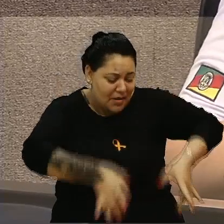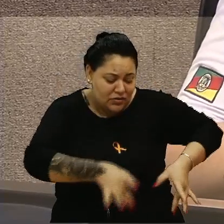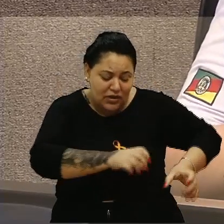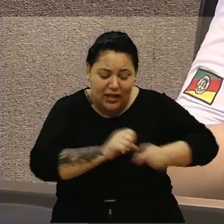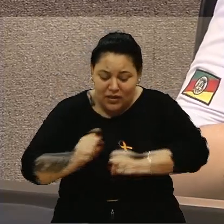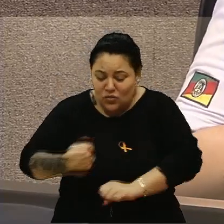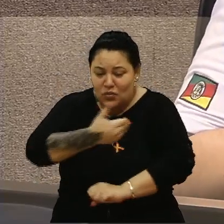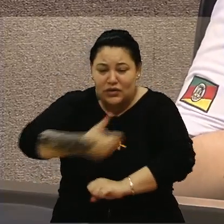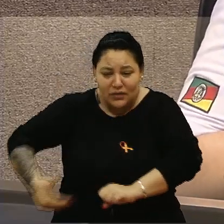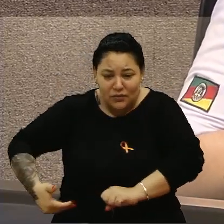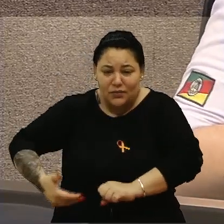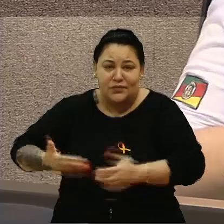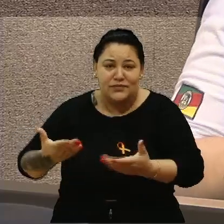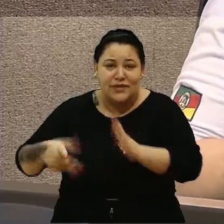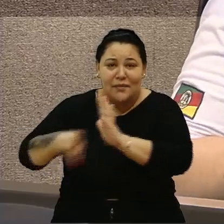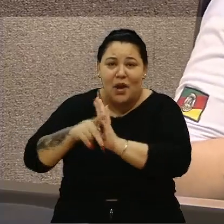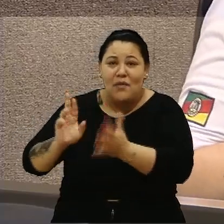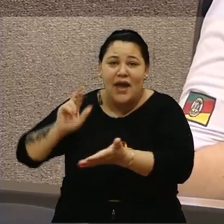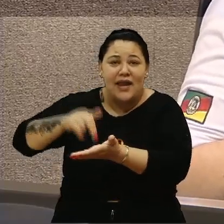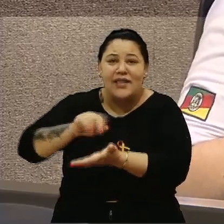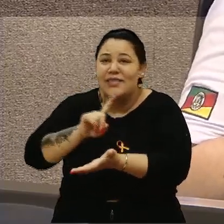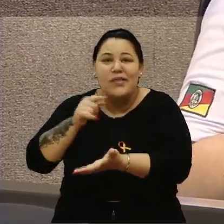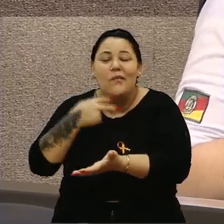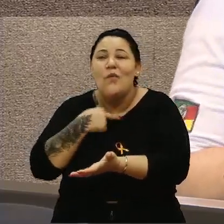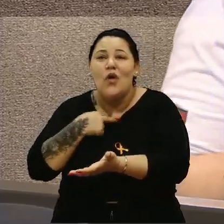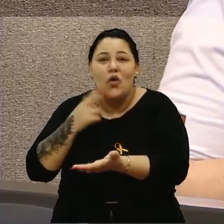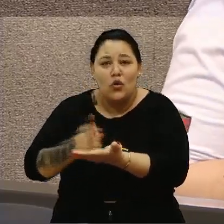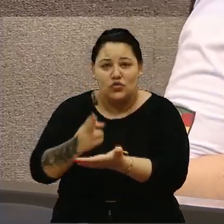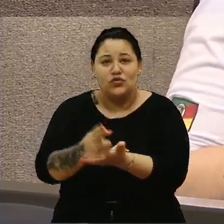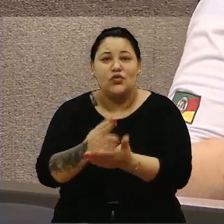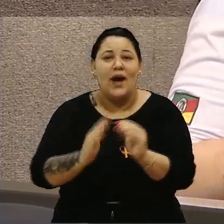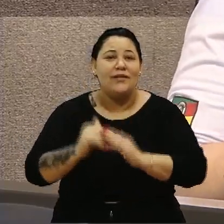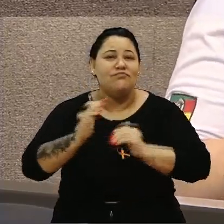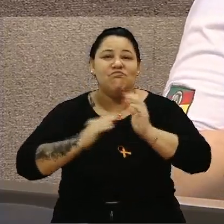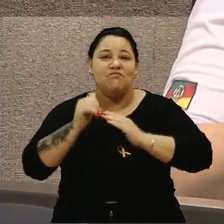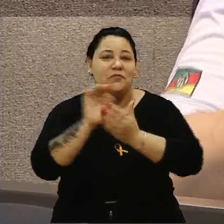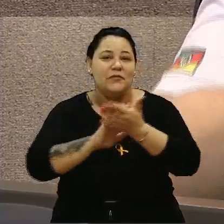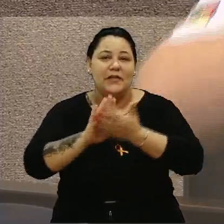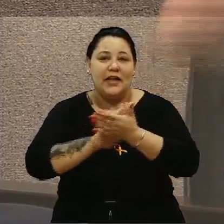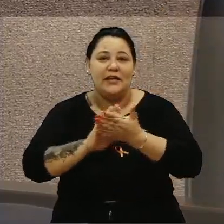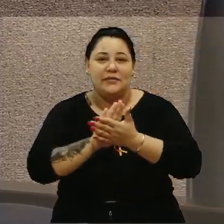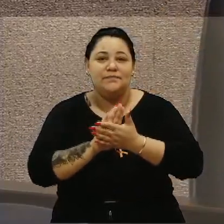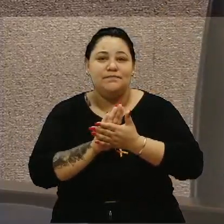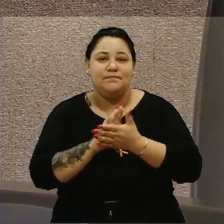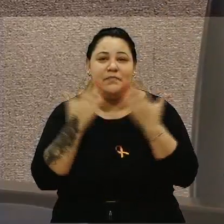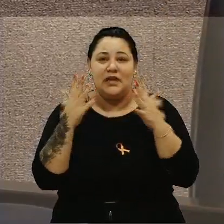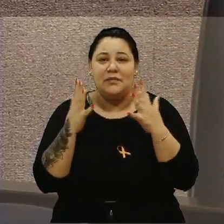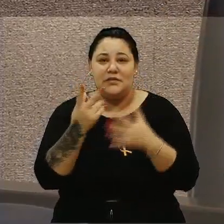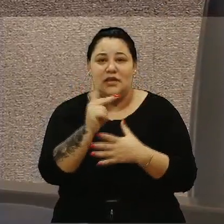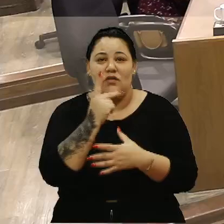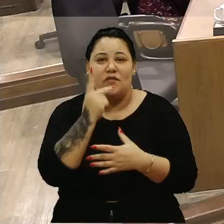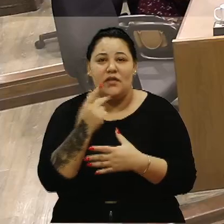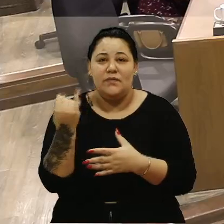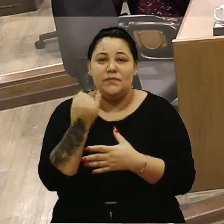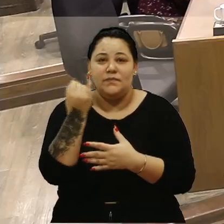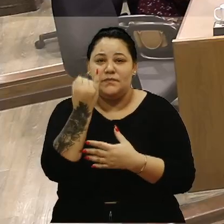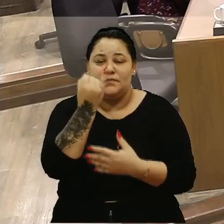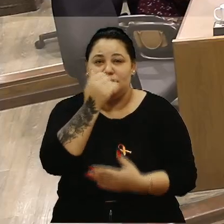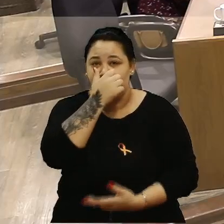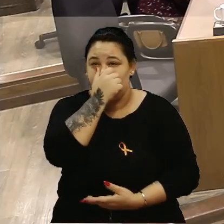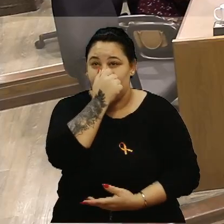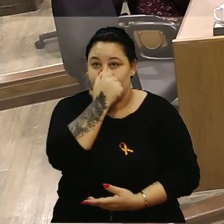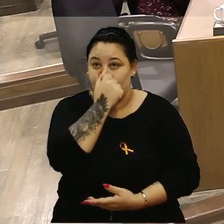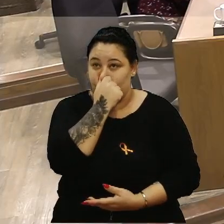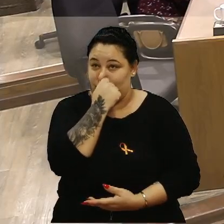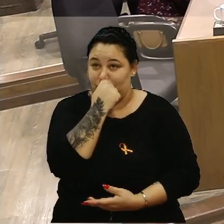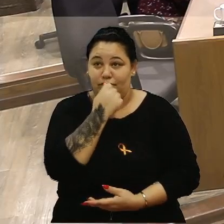deriva da sua própria realidade e não podem dar sequência aí. Parabenizo o senhor pela sua fala, importante fala, inclusive. Obrigado. Peço desculpa ao vereador que